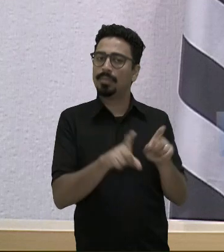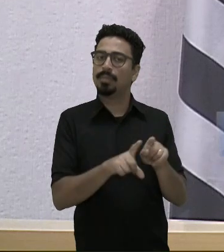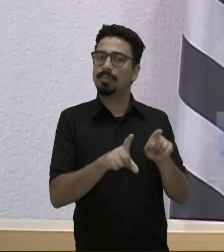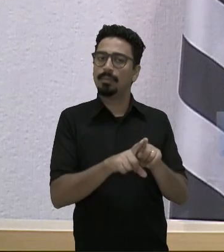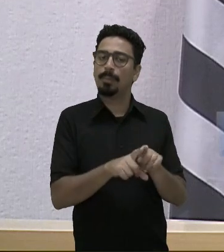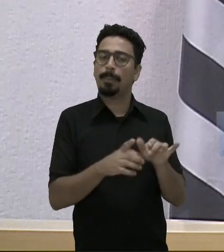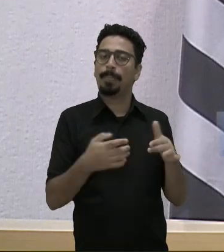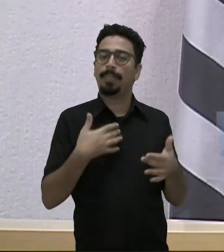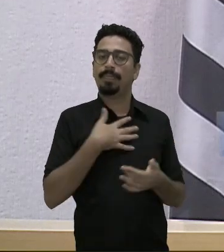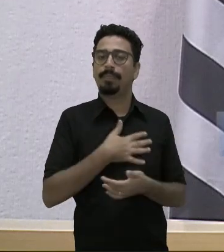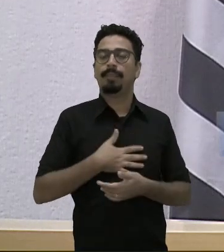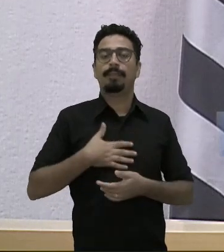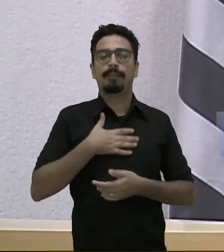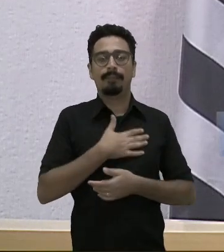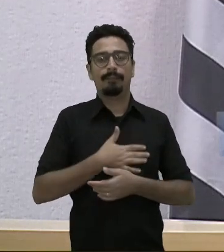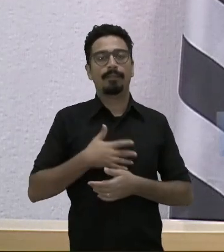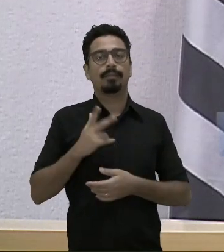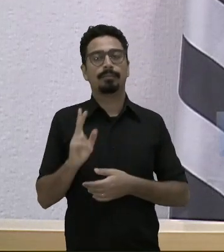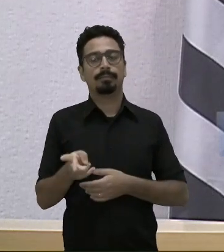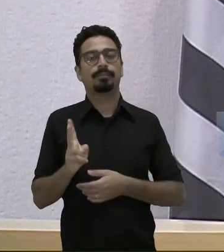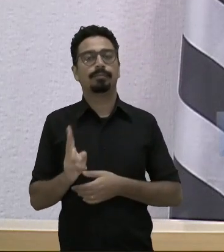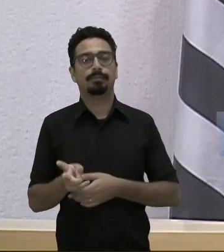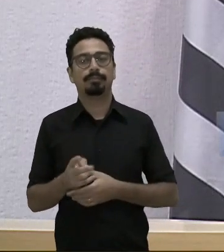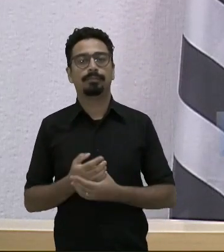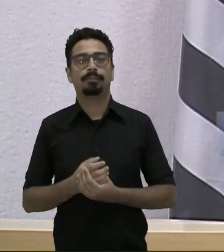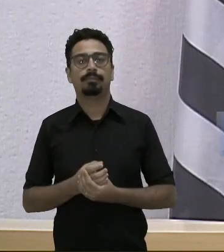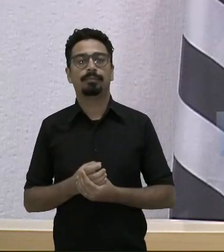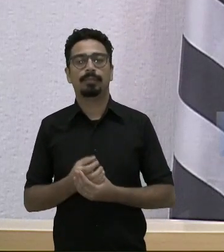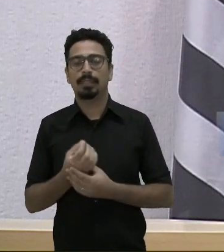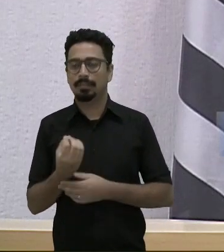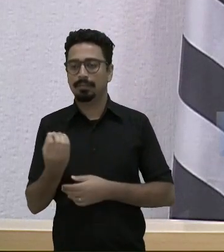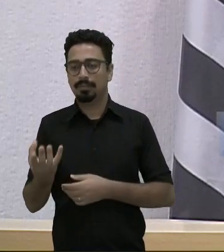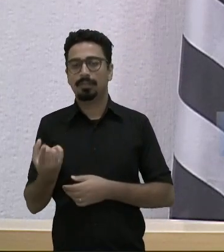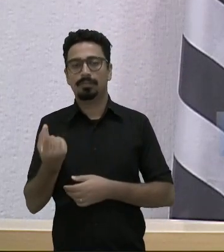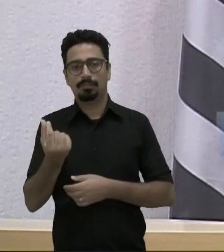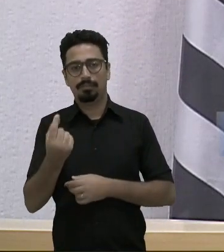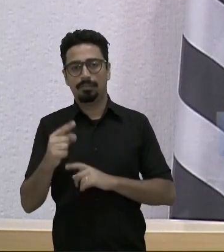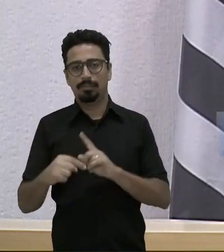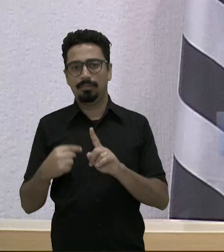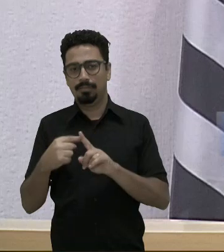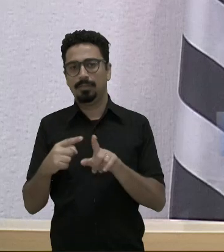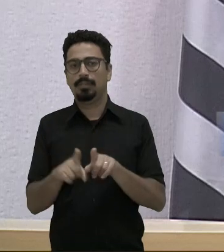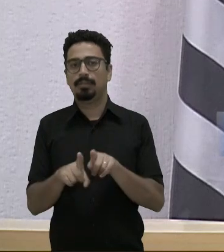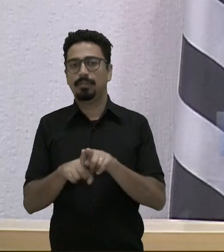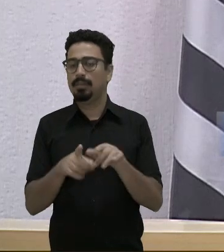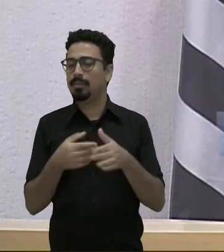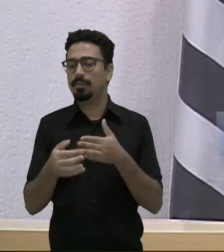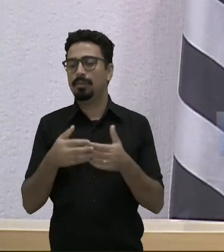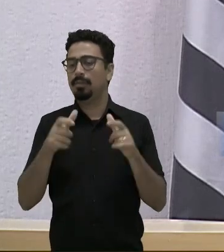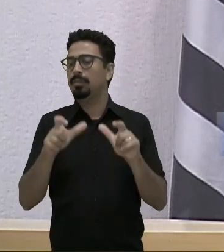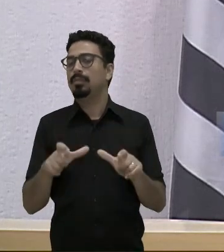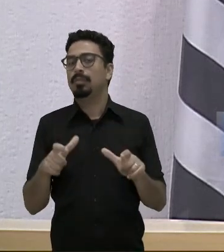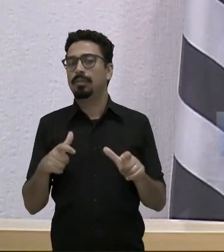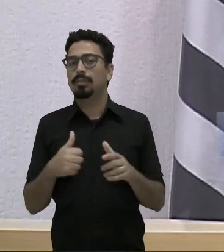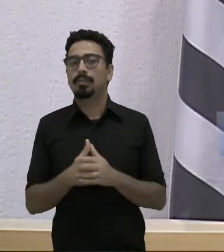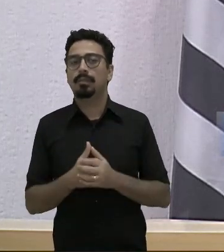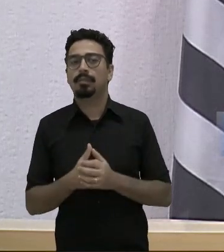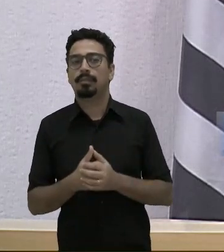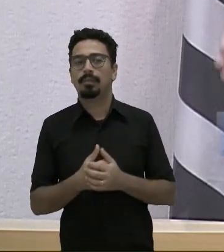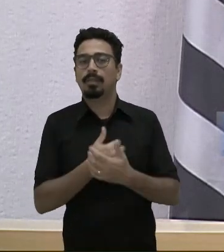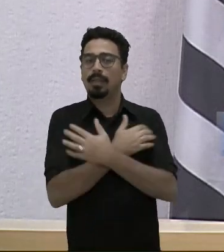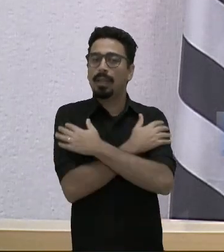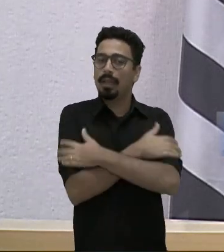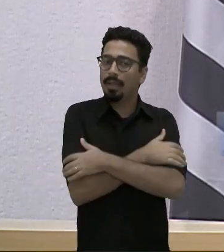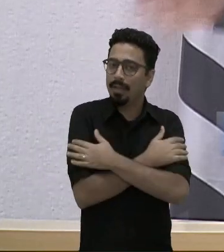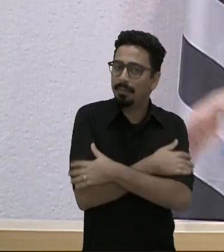E eu gosto sempre de deixar uma gorjeta, seja na onde eu for. Estava em Campos, estou em